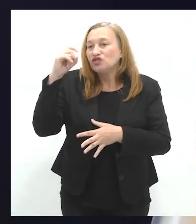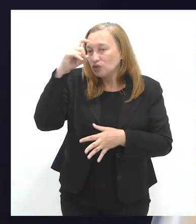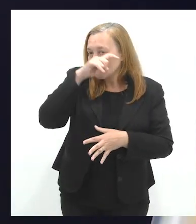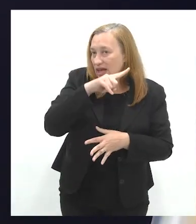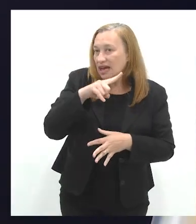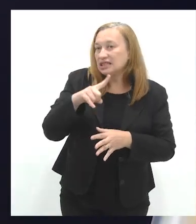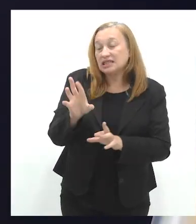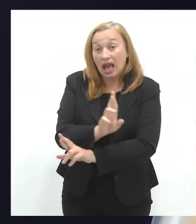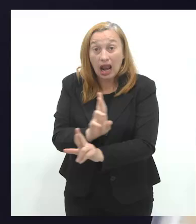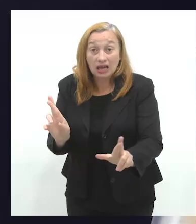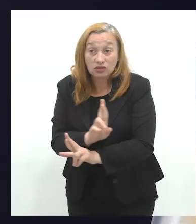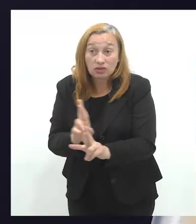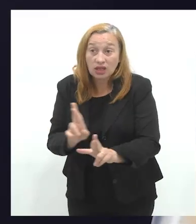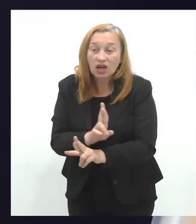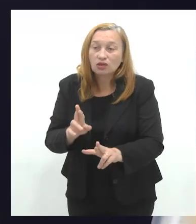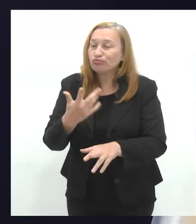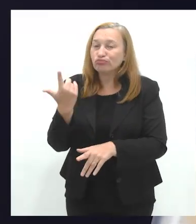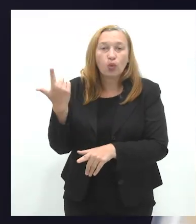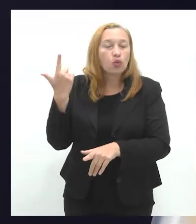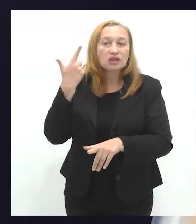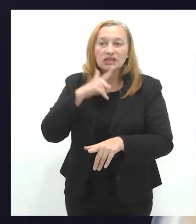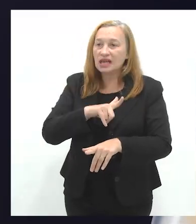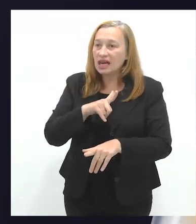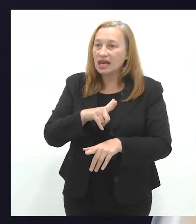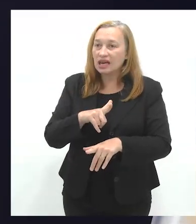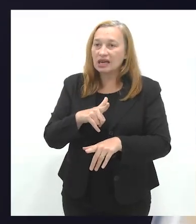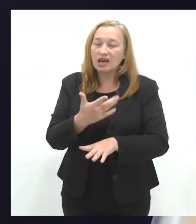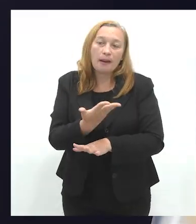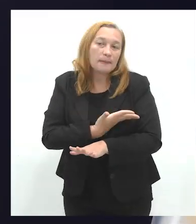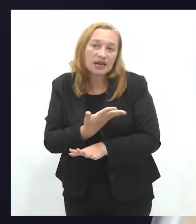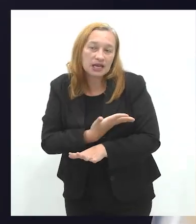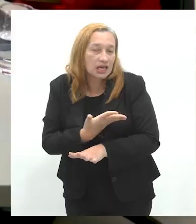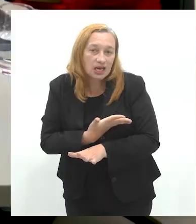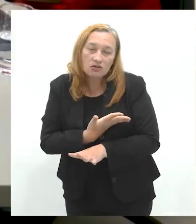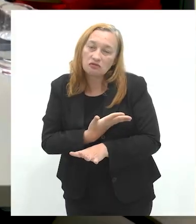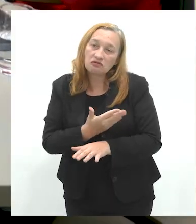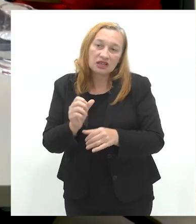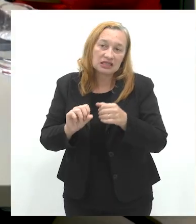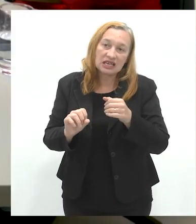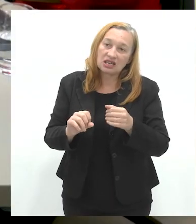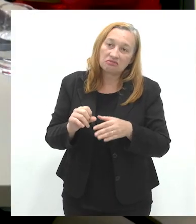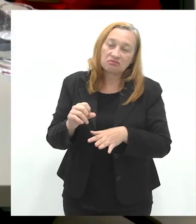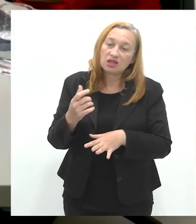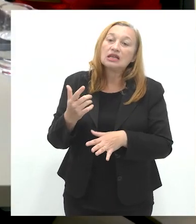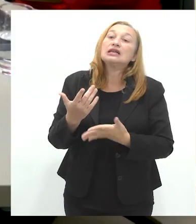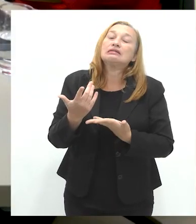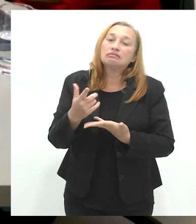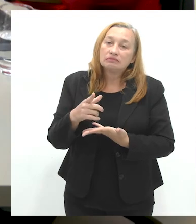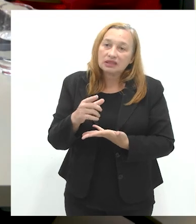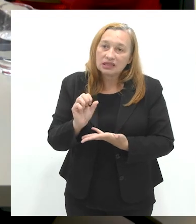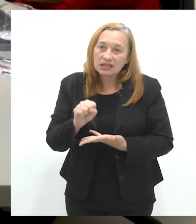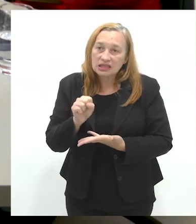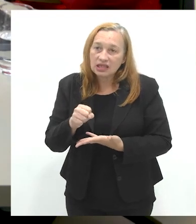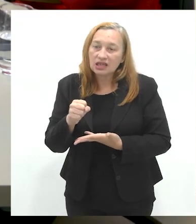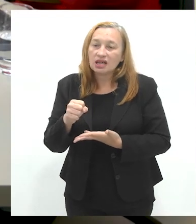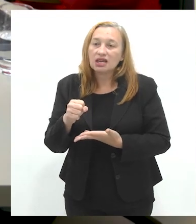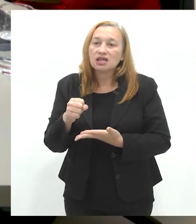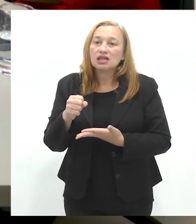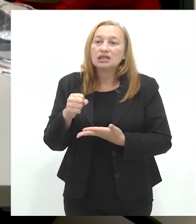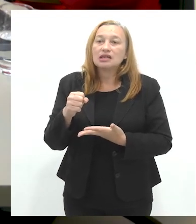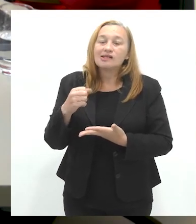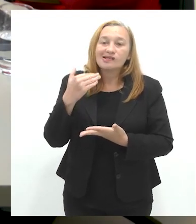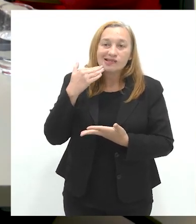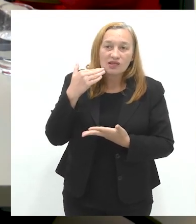dificuldades sociais, não consegue formar um vínculo, não consegue formar Fazer uma amizade. amiguinhos Sim, tem no um seu. déficit grande